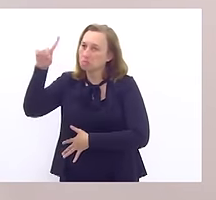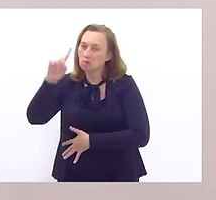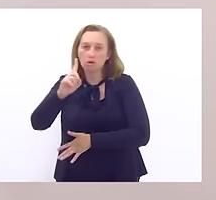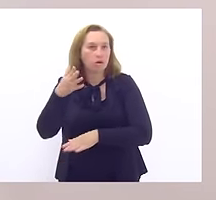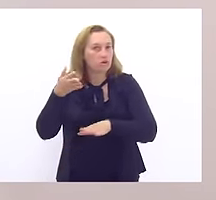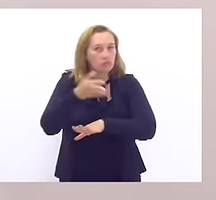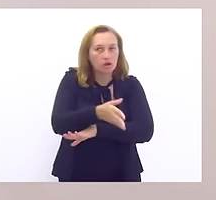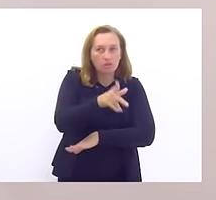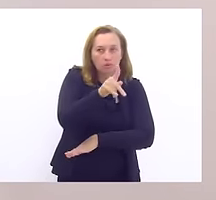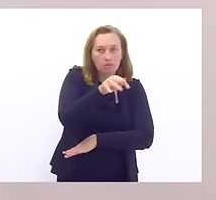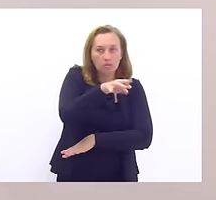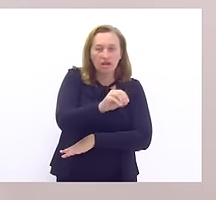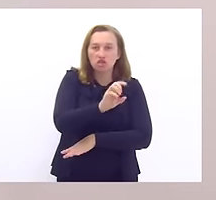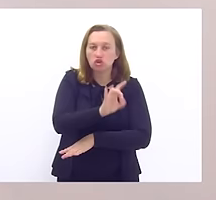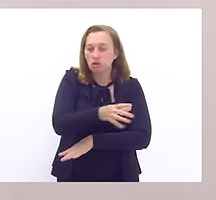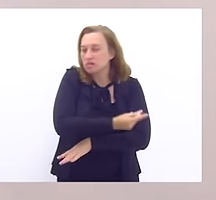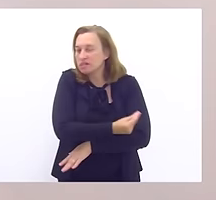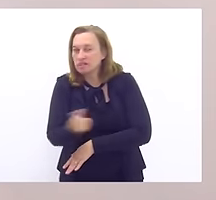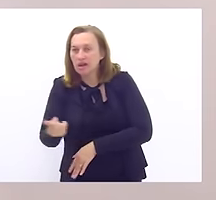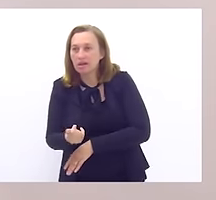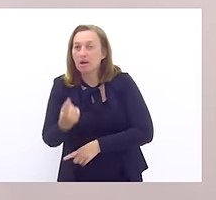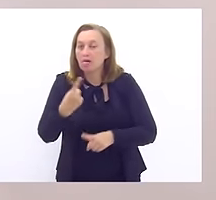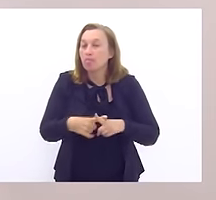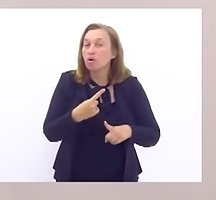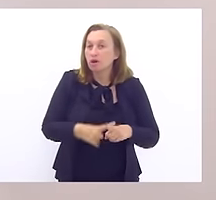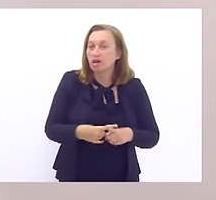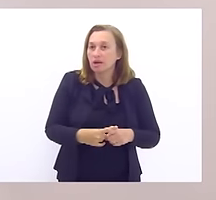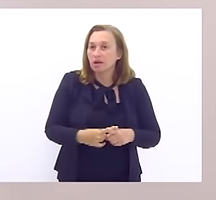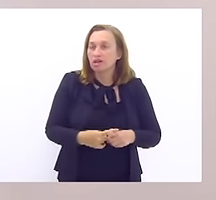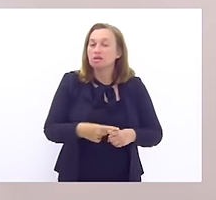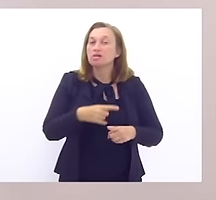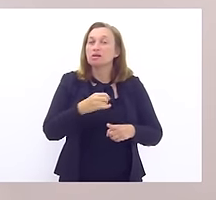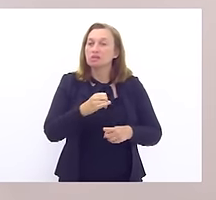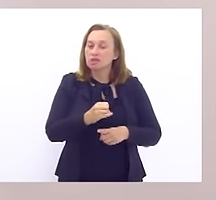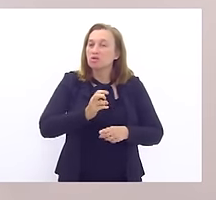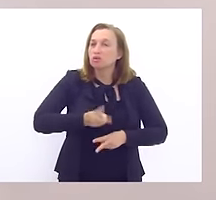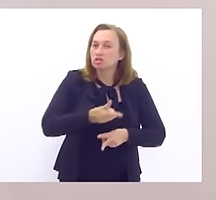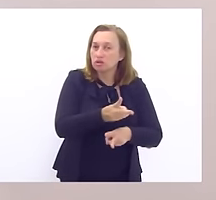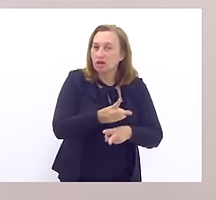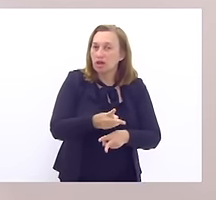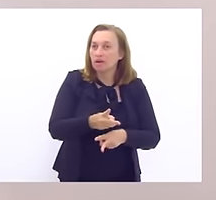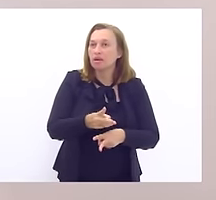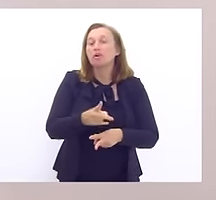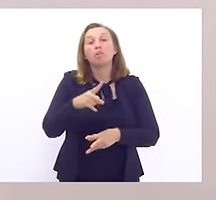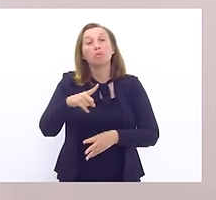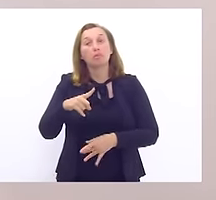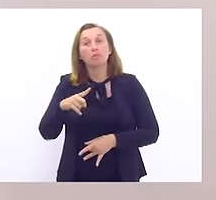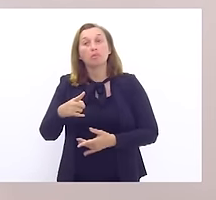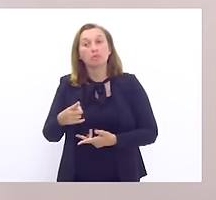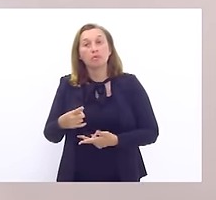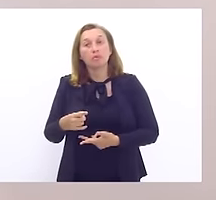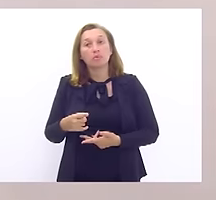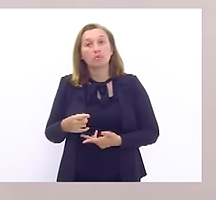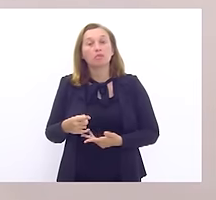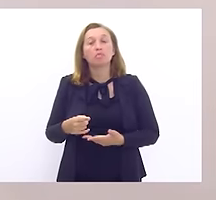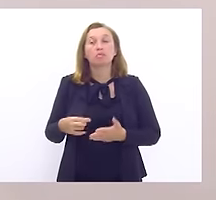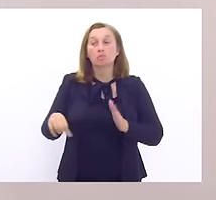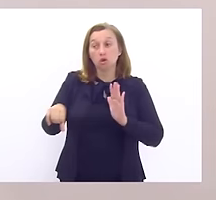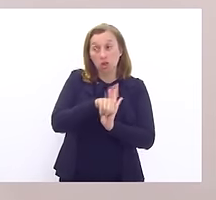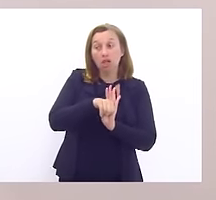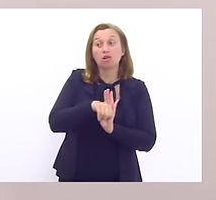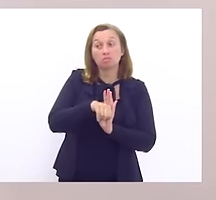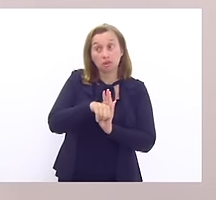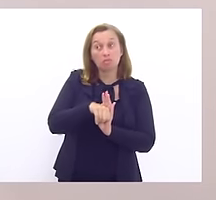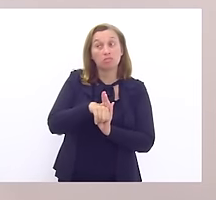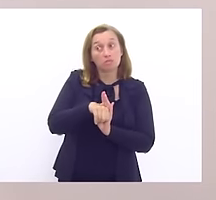naquele pátio só saia porque senão a partir desse momento o senhor estão correndo também em eventual e